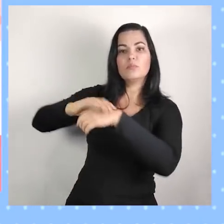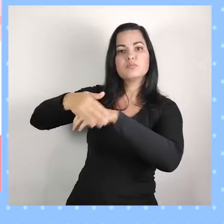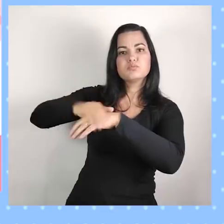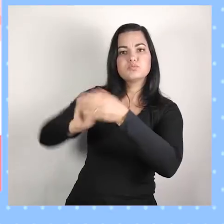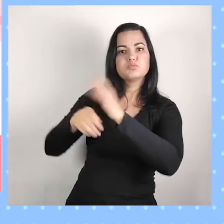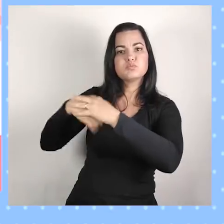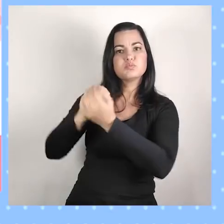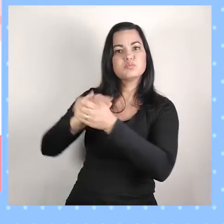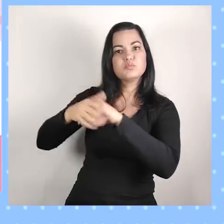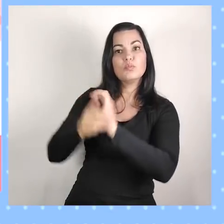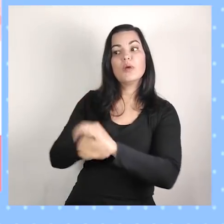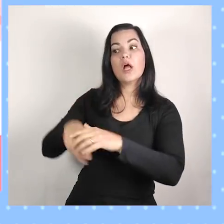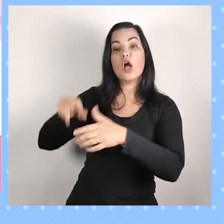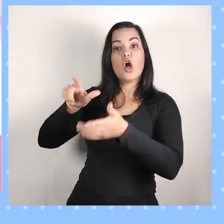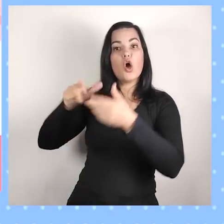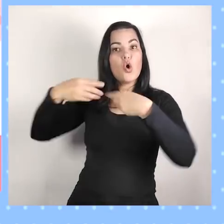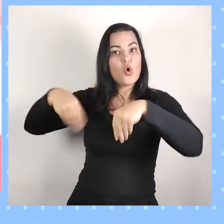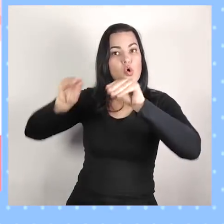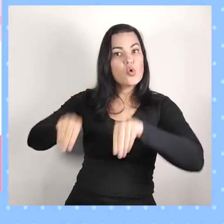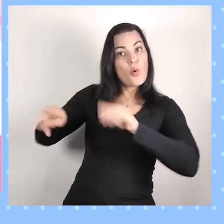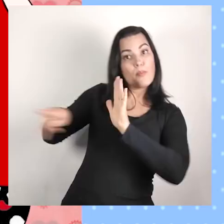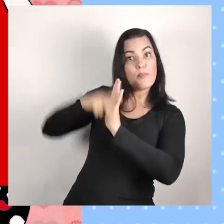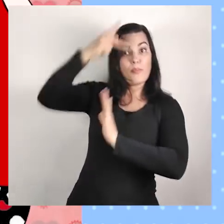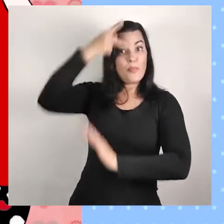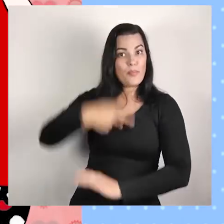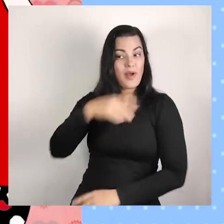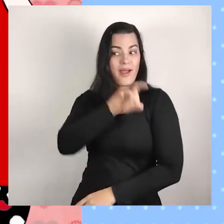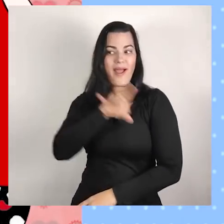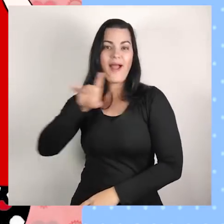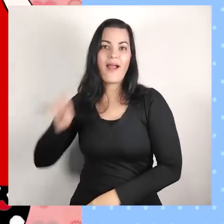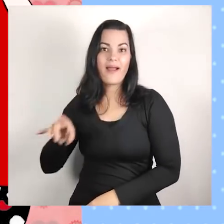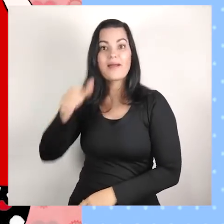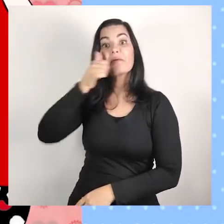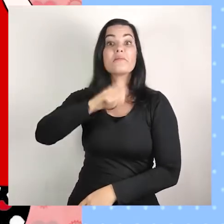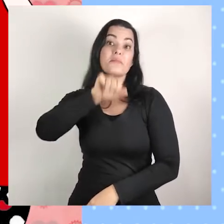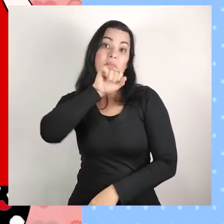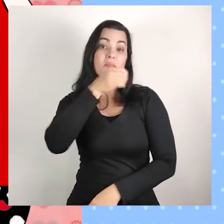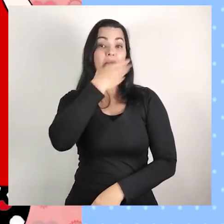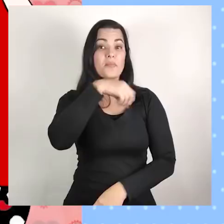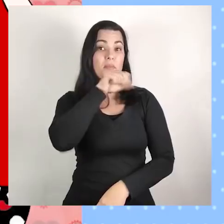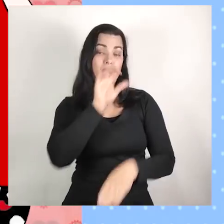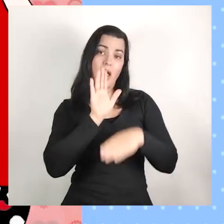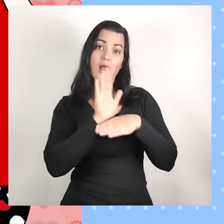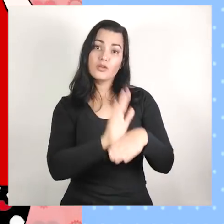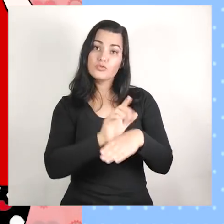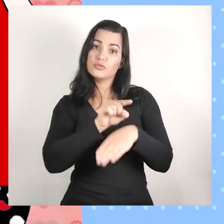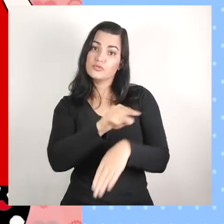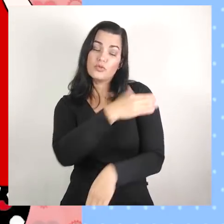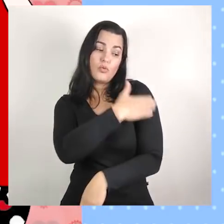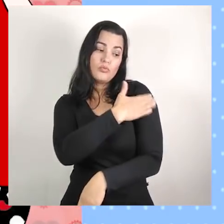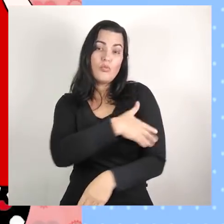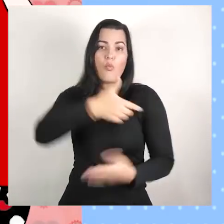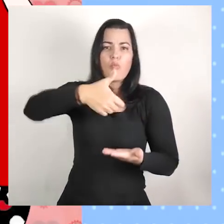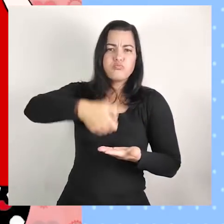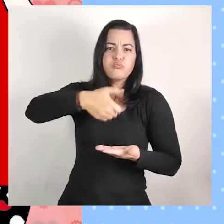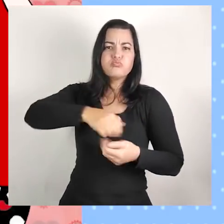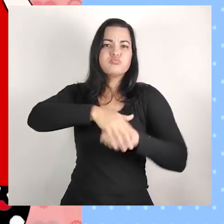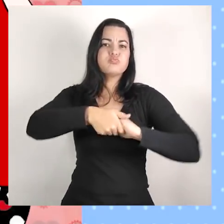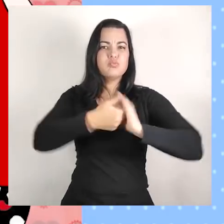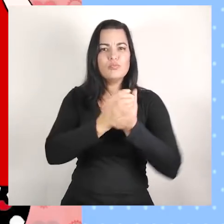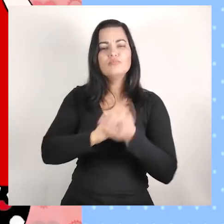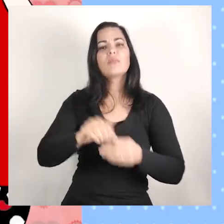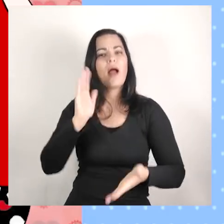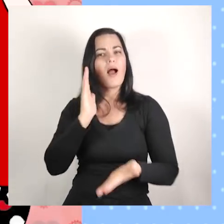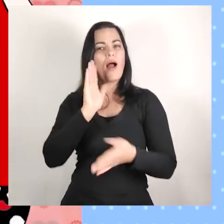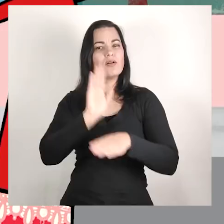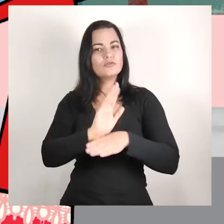um com a sua própria toalhinha. E a mamãe e o papai podem ajudar a passar um álcool gel que mata esse vírus chato,